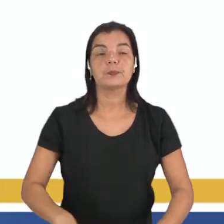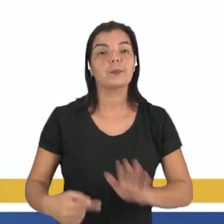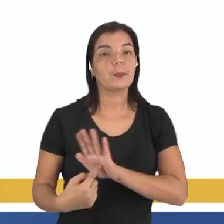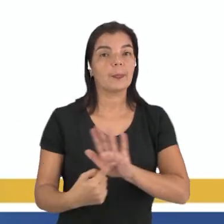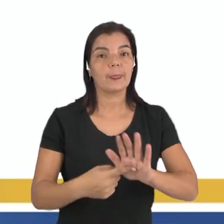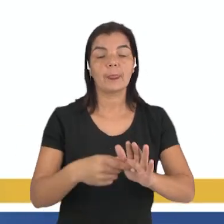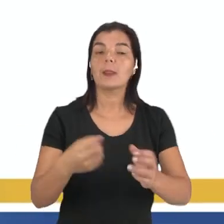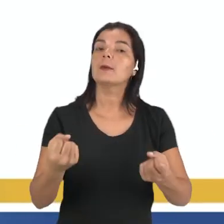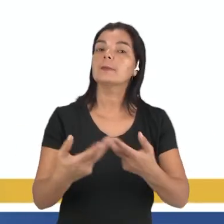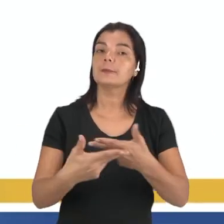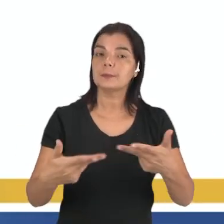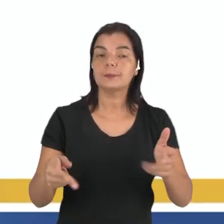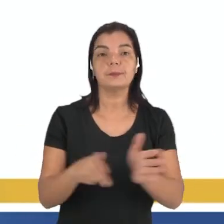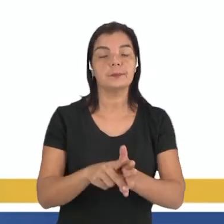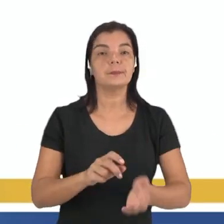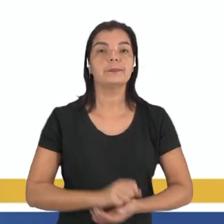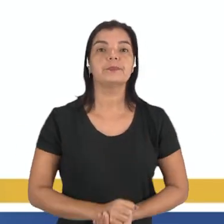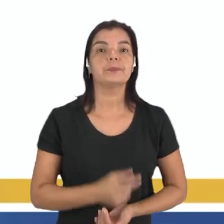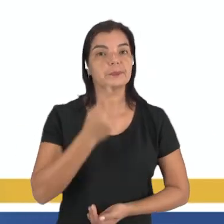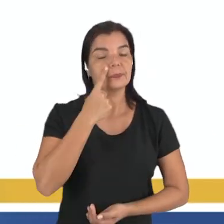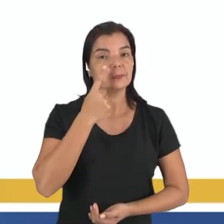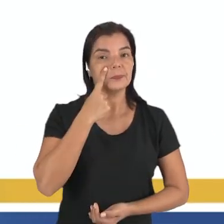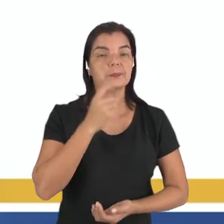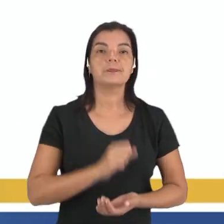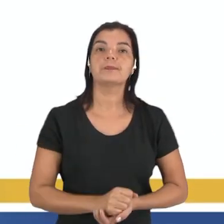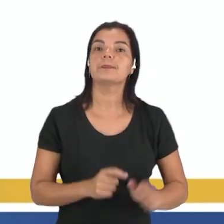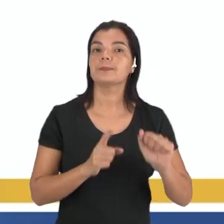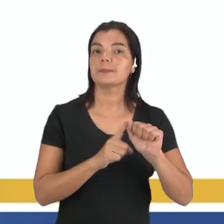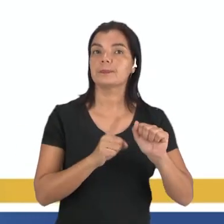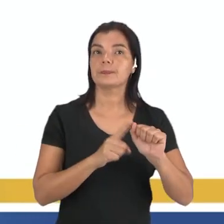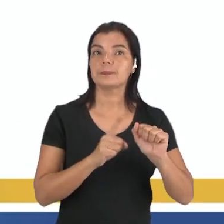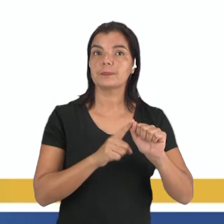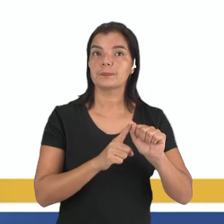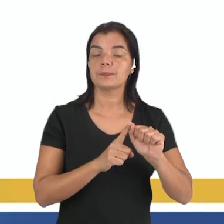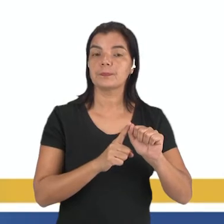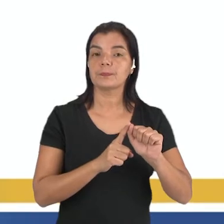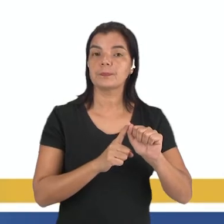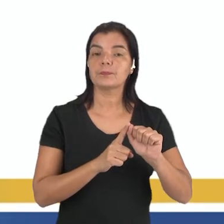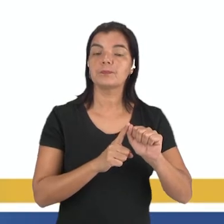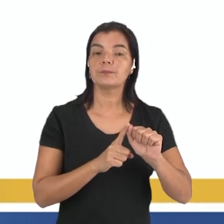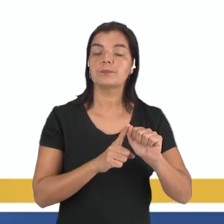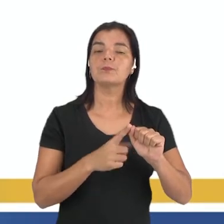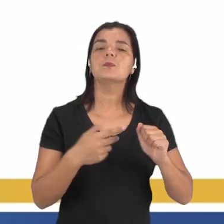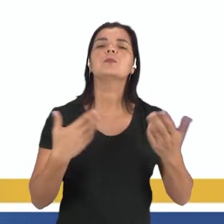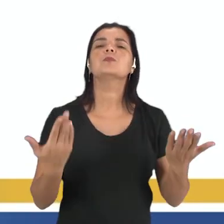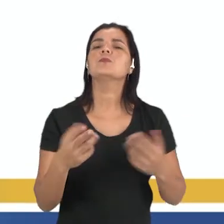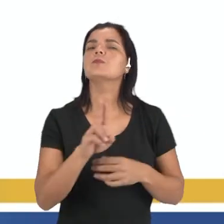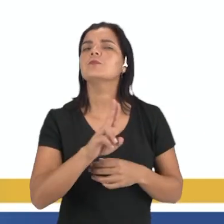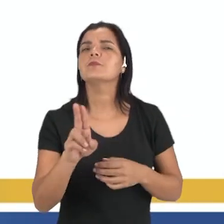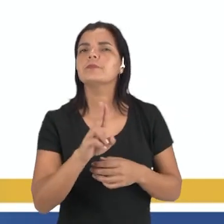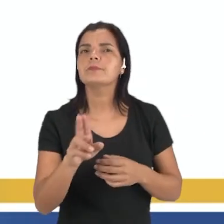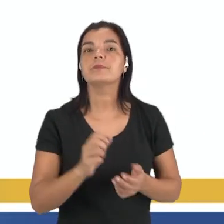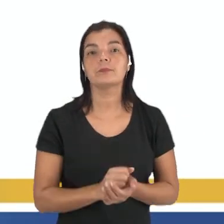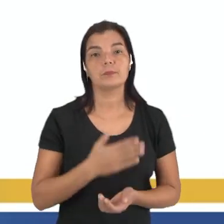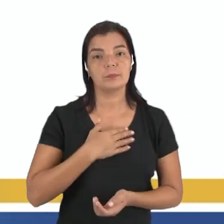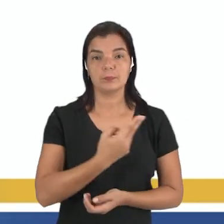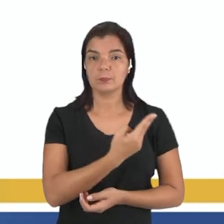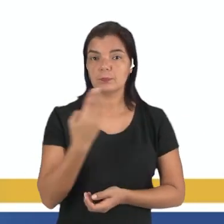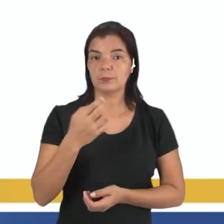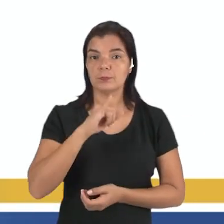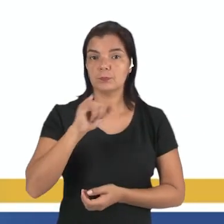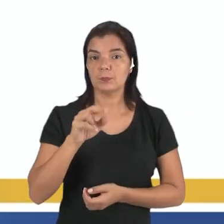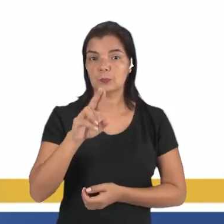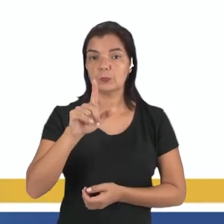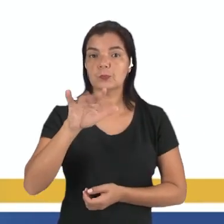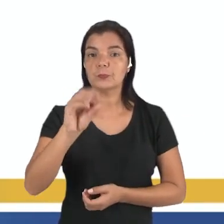expressam coisas específicas, né? Então vamos às sentenças. Na letra A diz: Is your name? My name is Júlio. É o